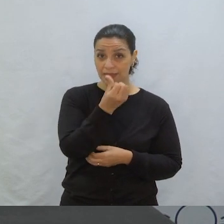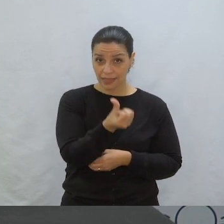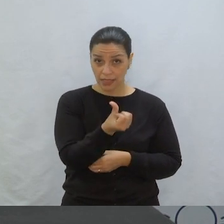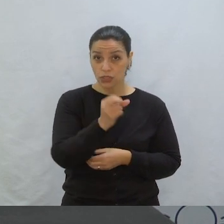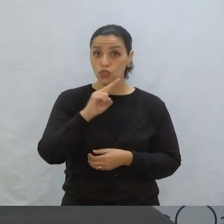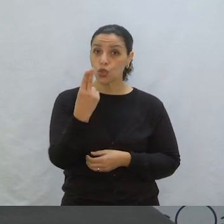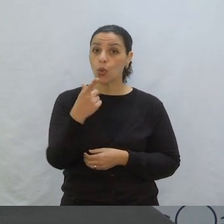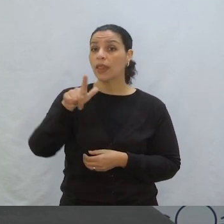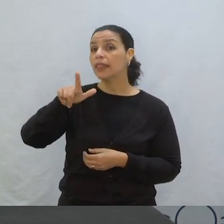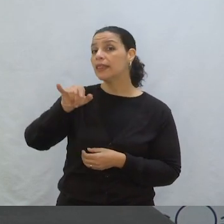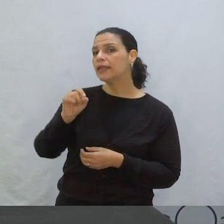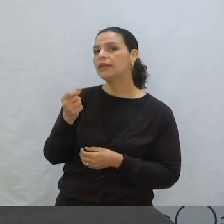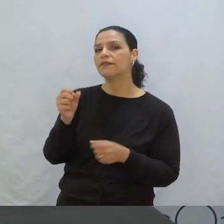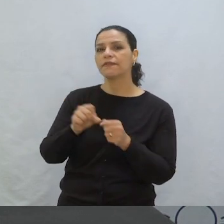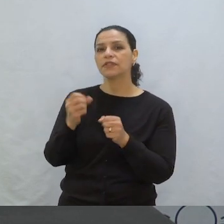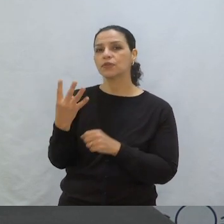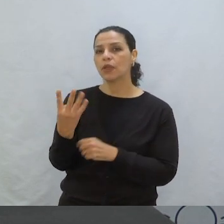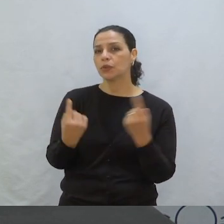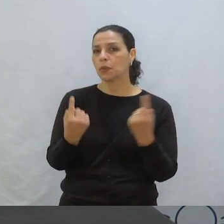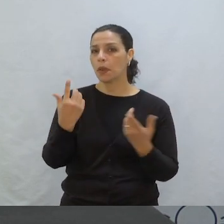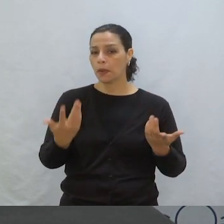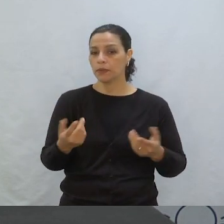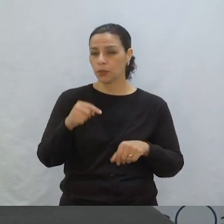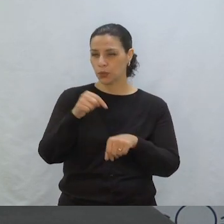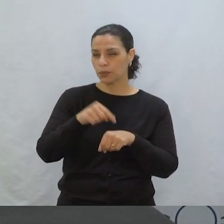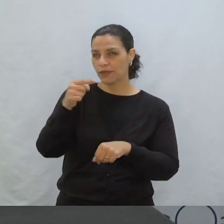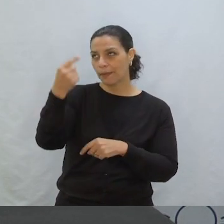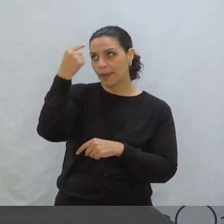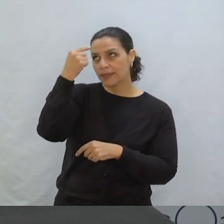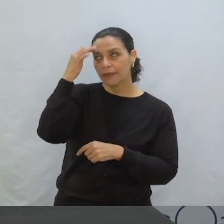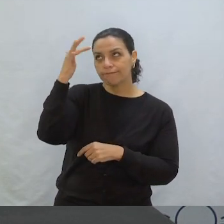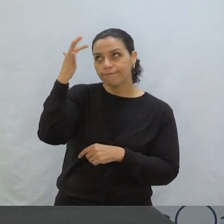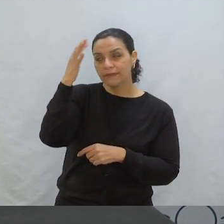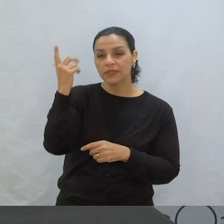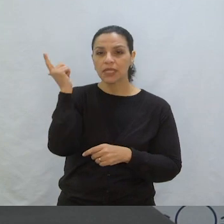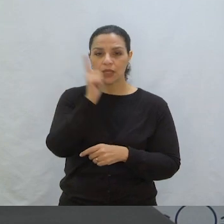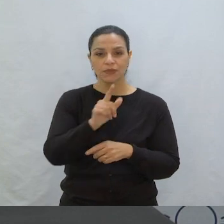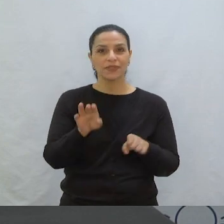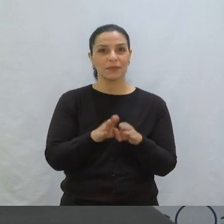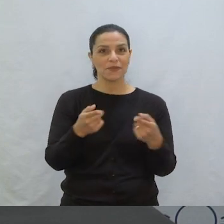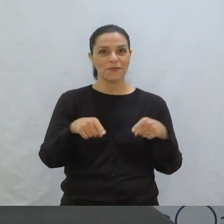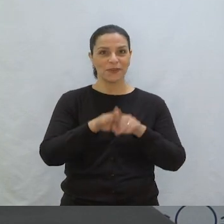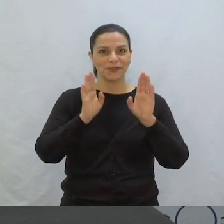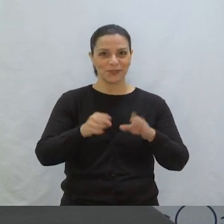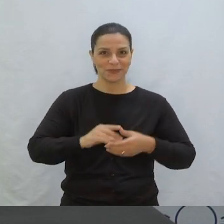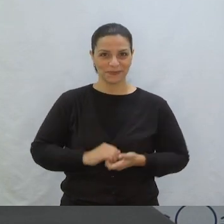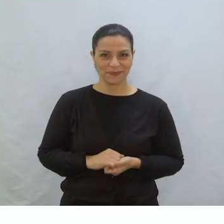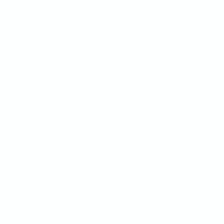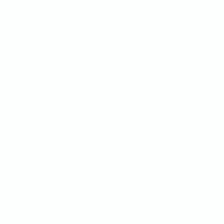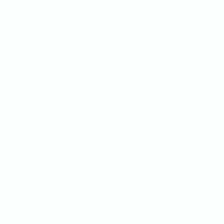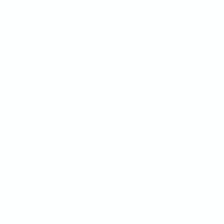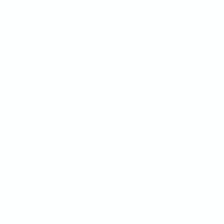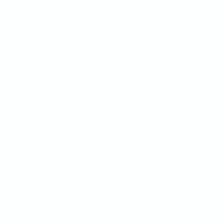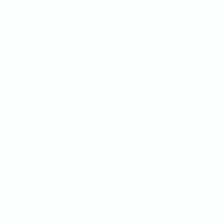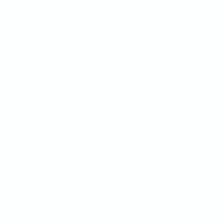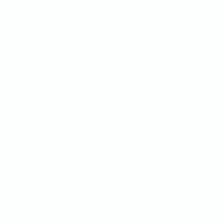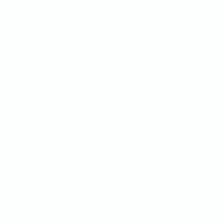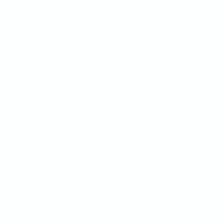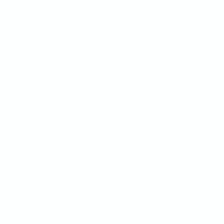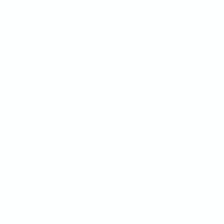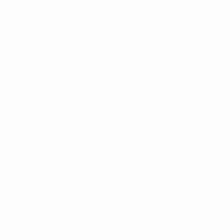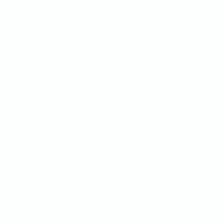a Ana que fez 6, ou a Lia que fez 4. Vou dar um tempinho para você resolver esse desafio e já já eu volto.